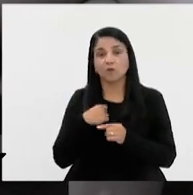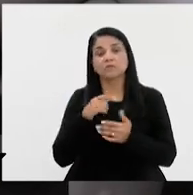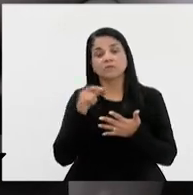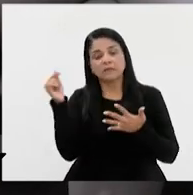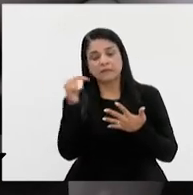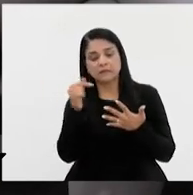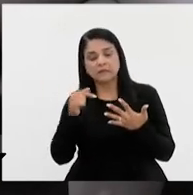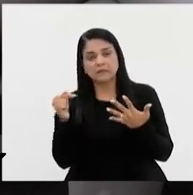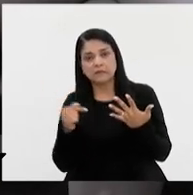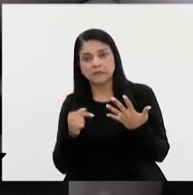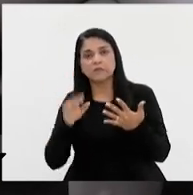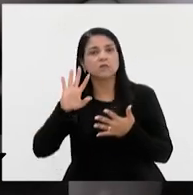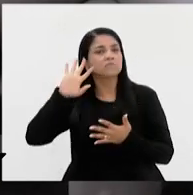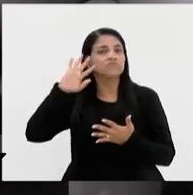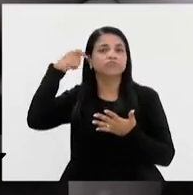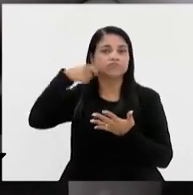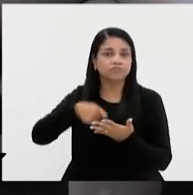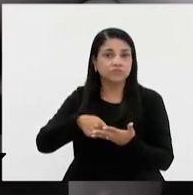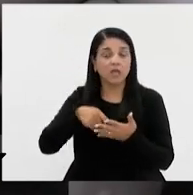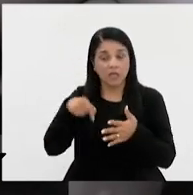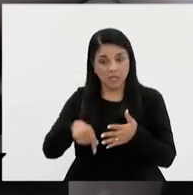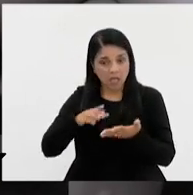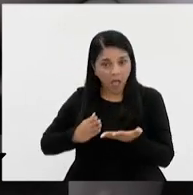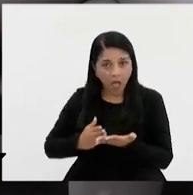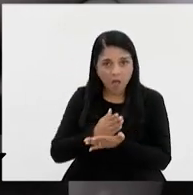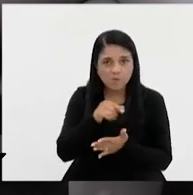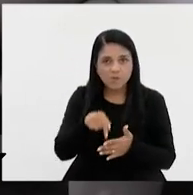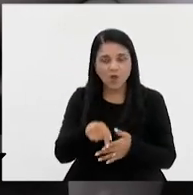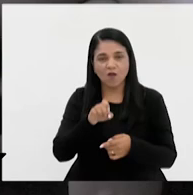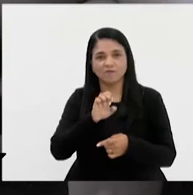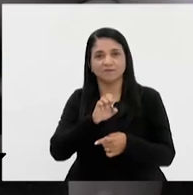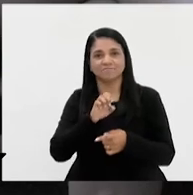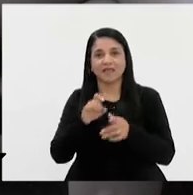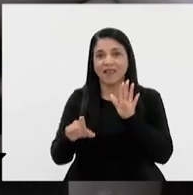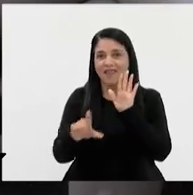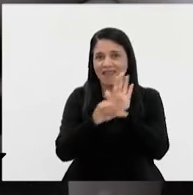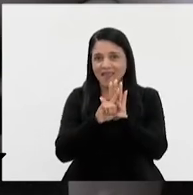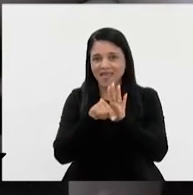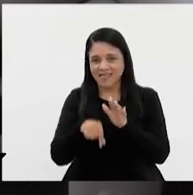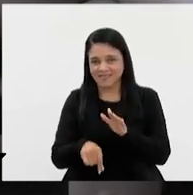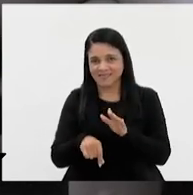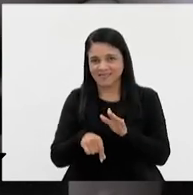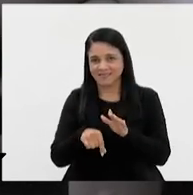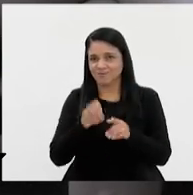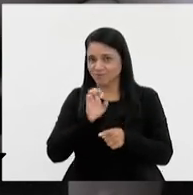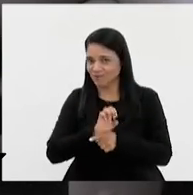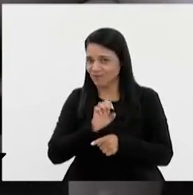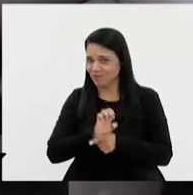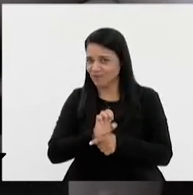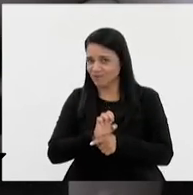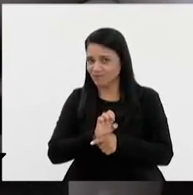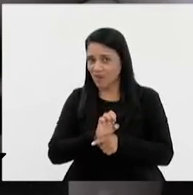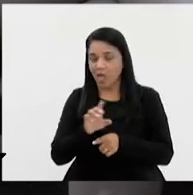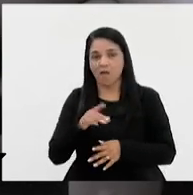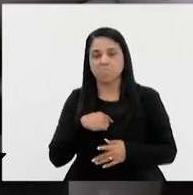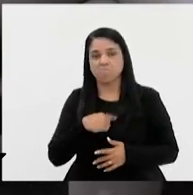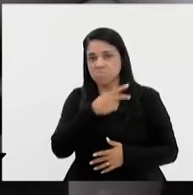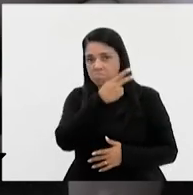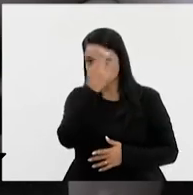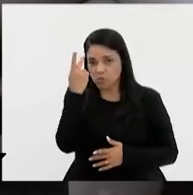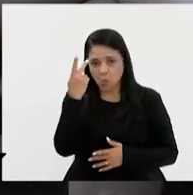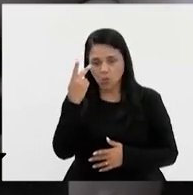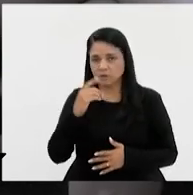chega e aprova uma legislação do Estado do Rio de Janeiro que diz basta, pessoas trans não podem, a gente